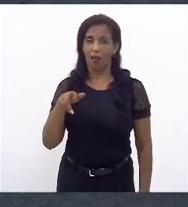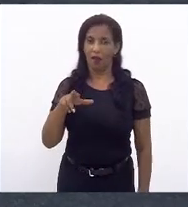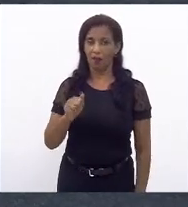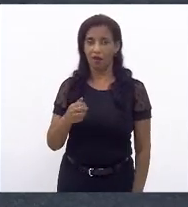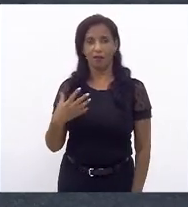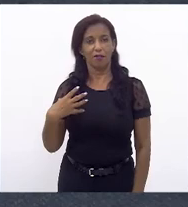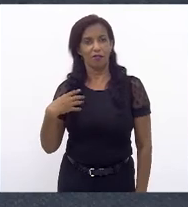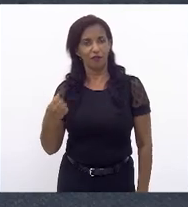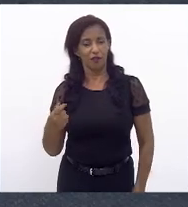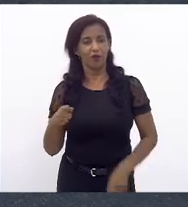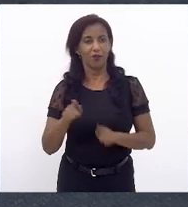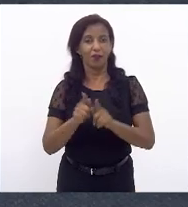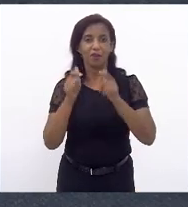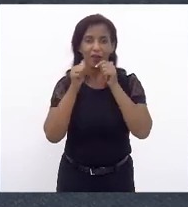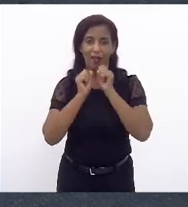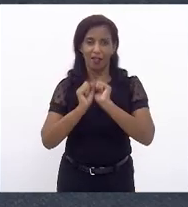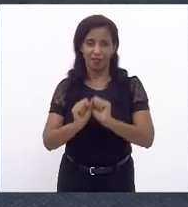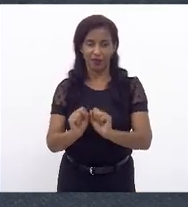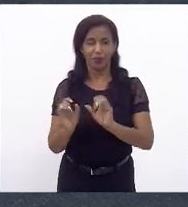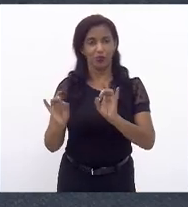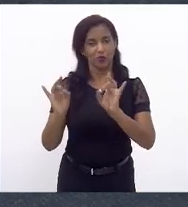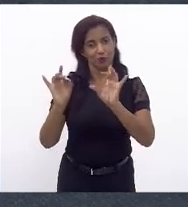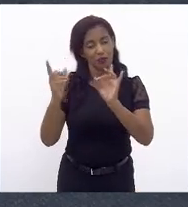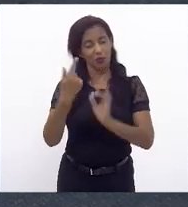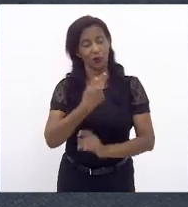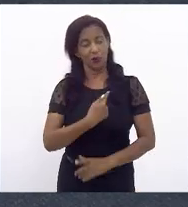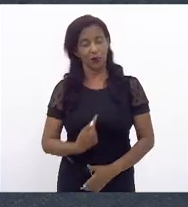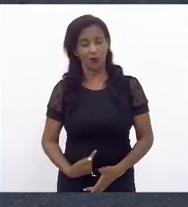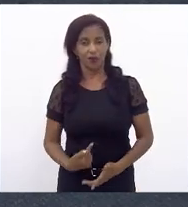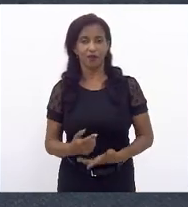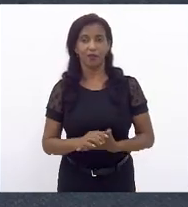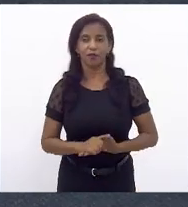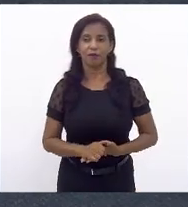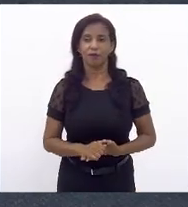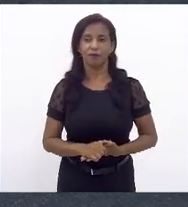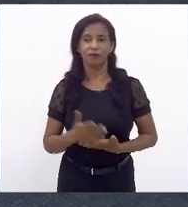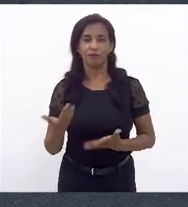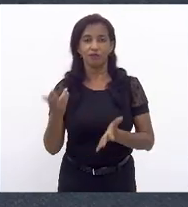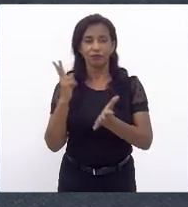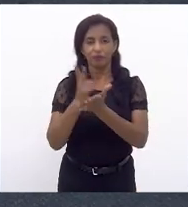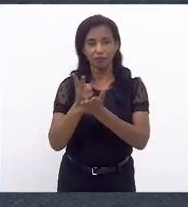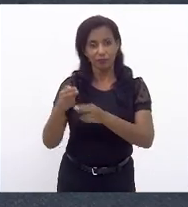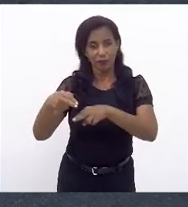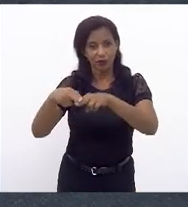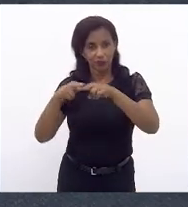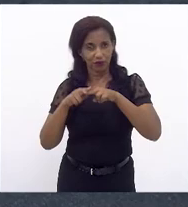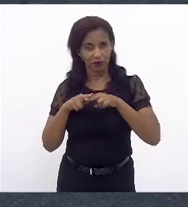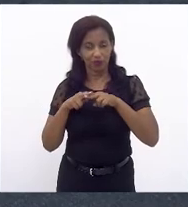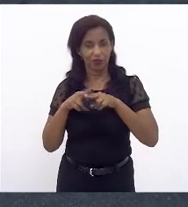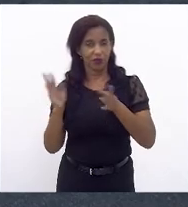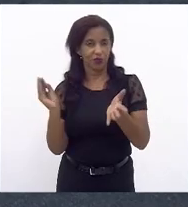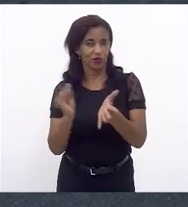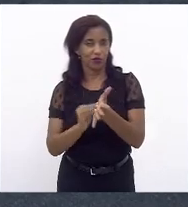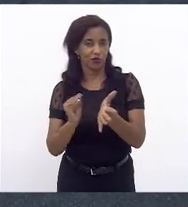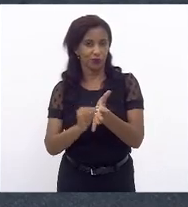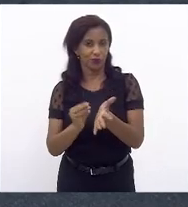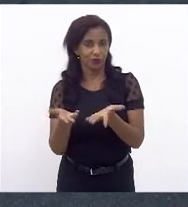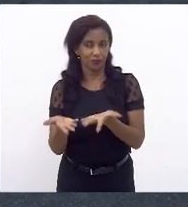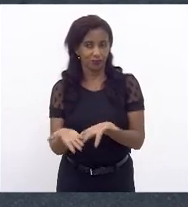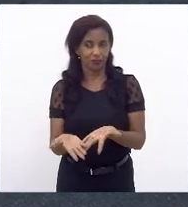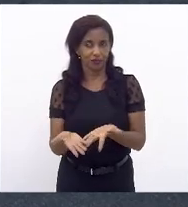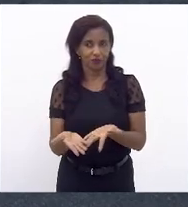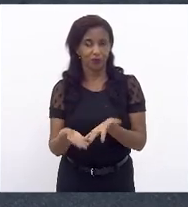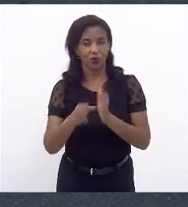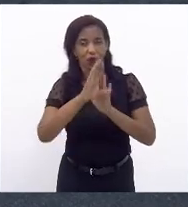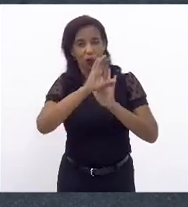também é assessor especial do governador, pelos mesmos motivos de ausência, né,